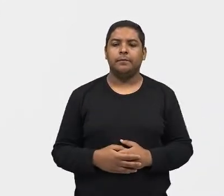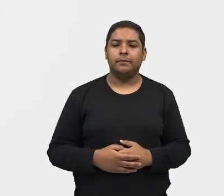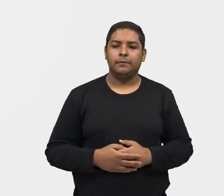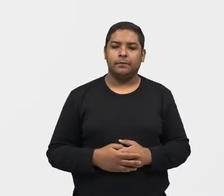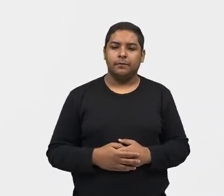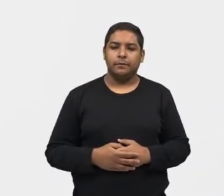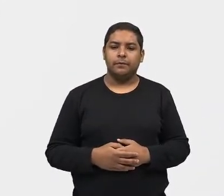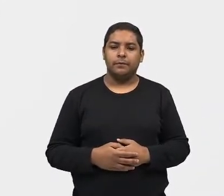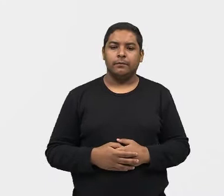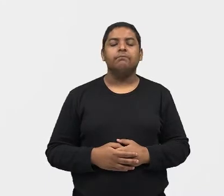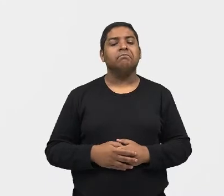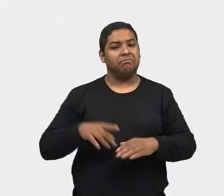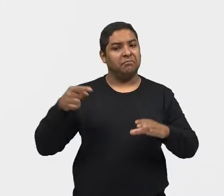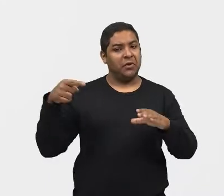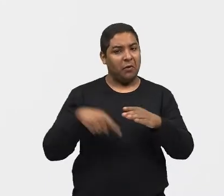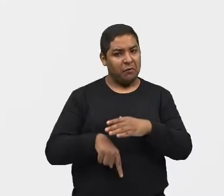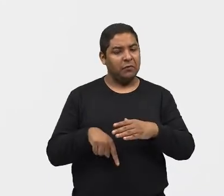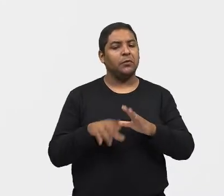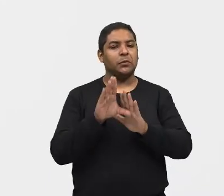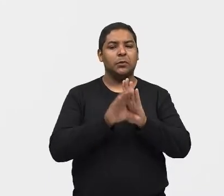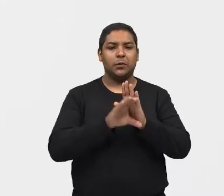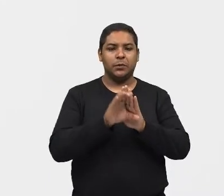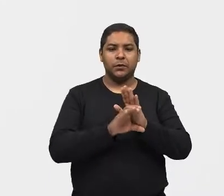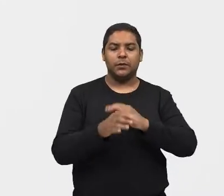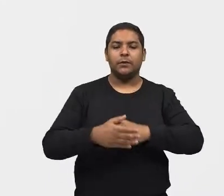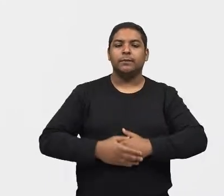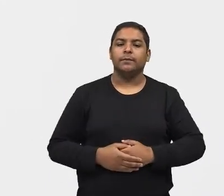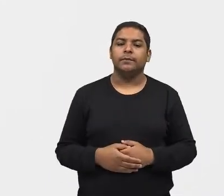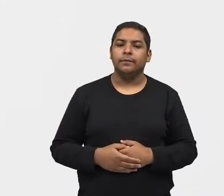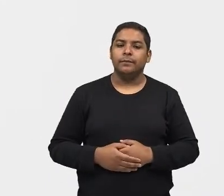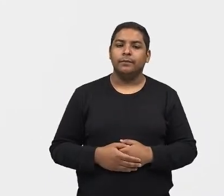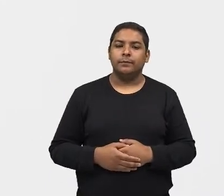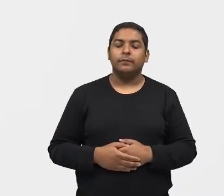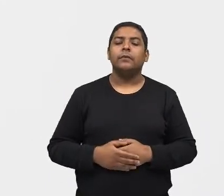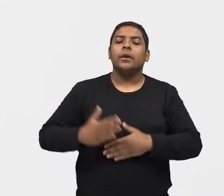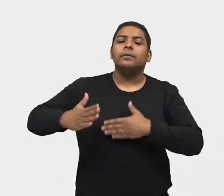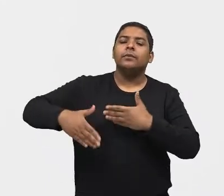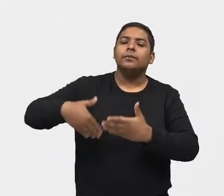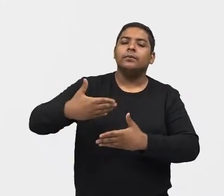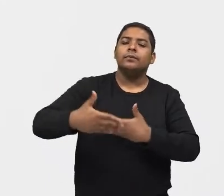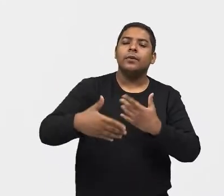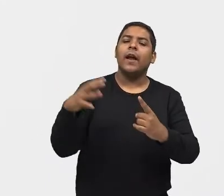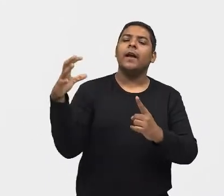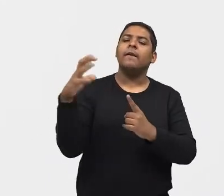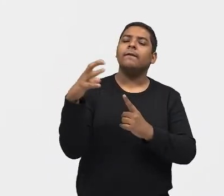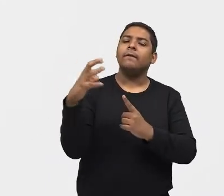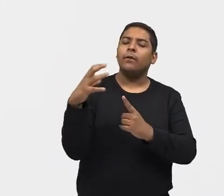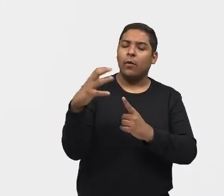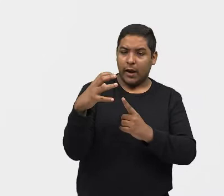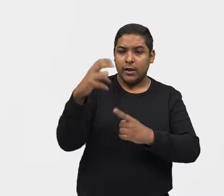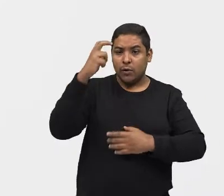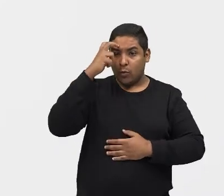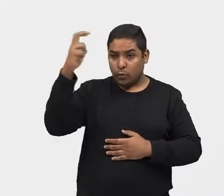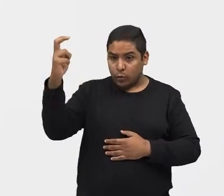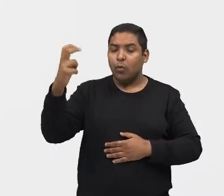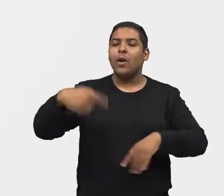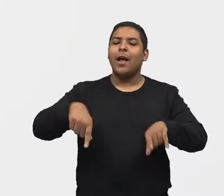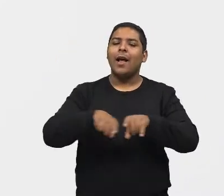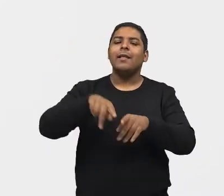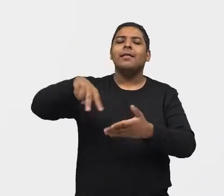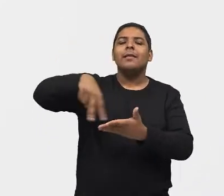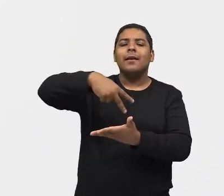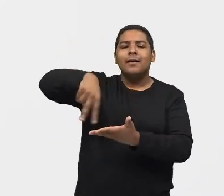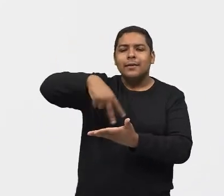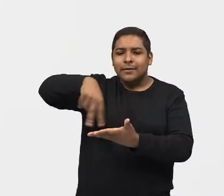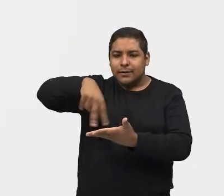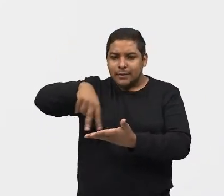Olha que coisa profunda. Vamos lá, continuando. Com o tempo, as influências culturais, a dança também mudou e chega